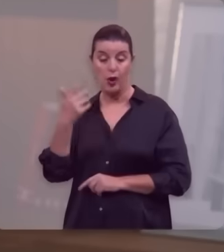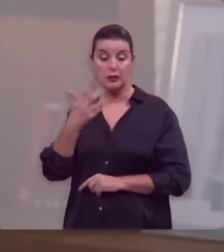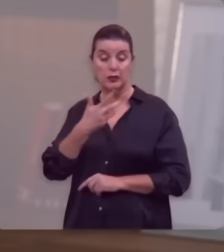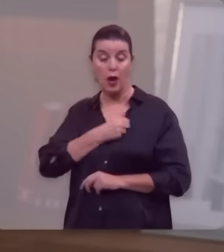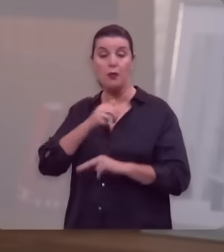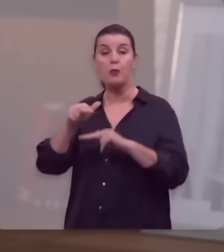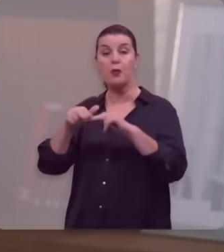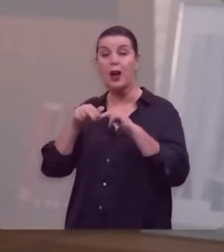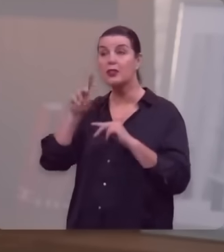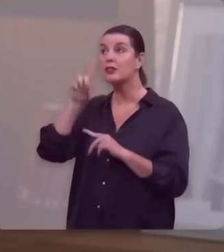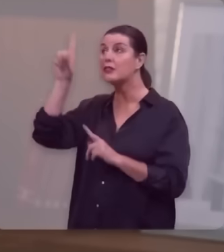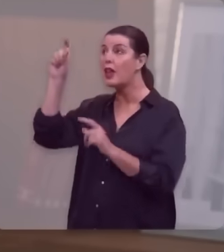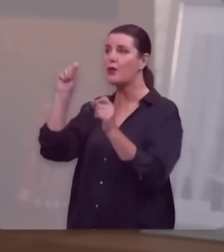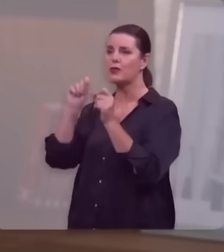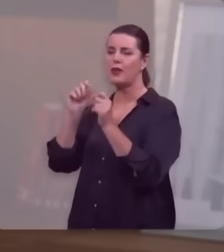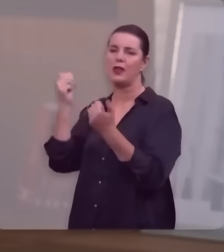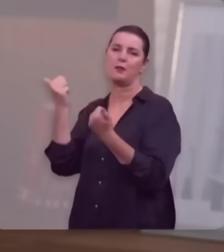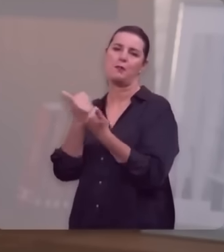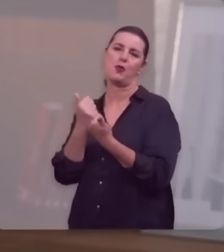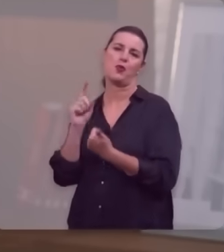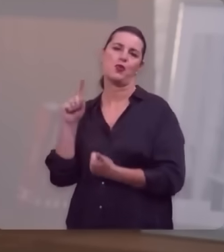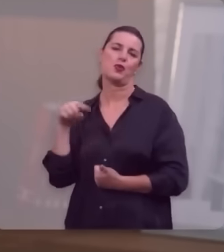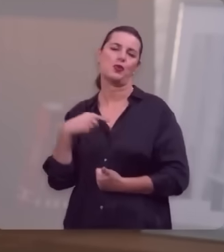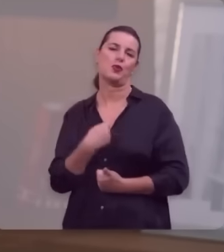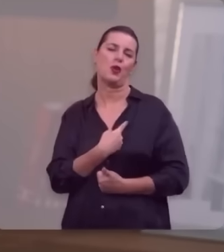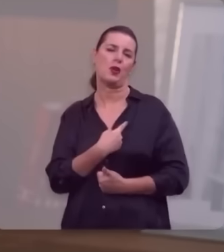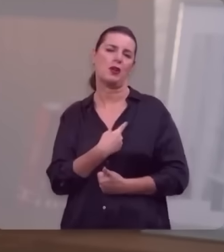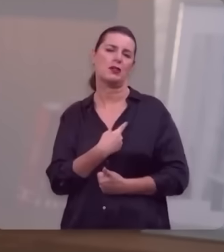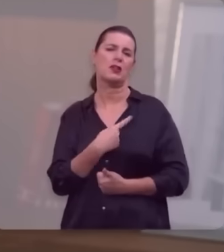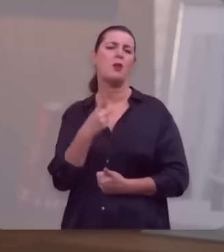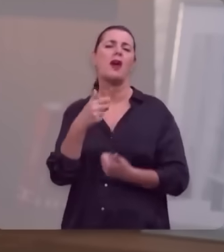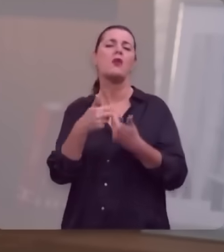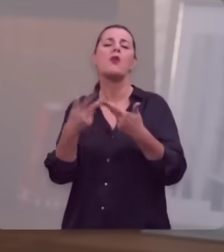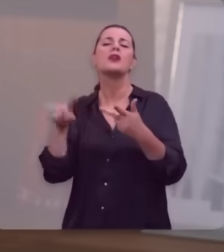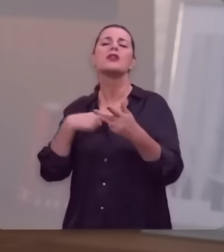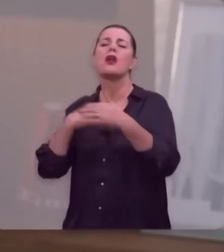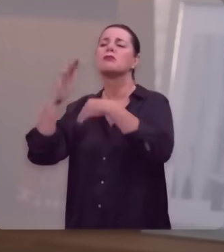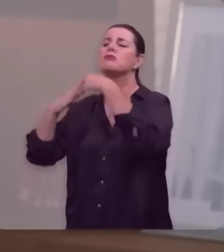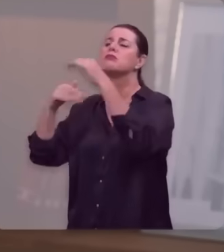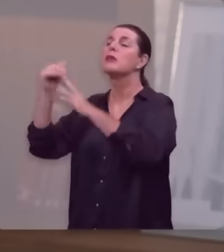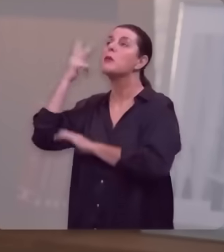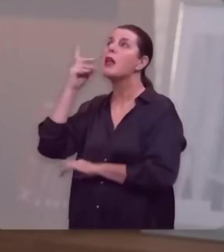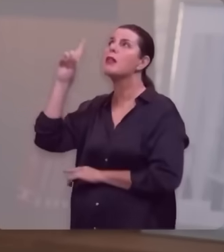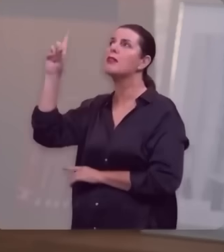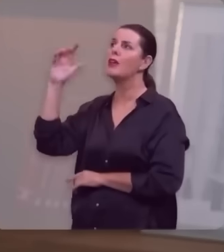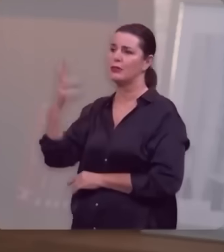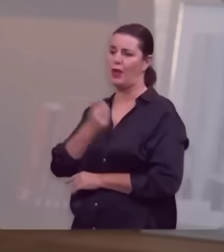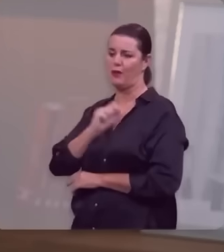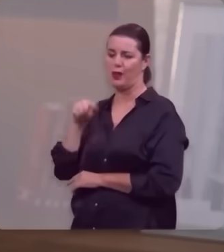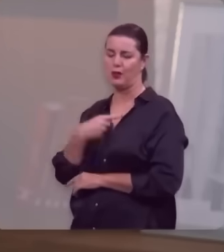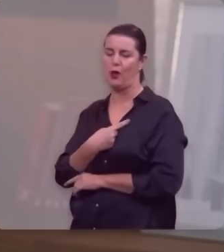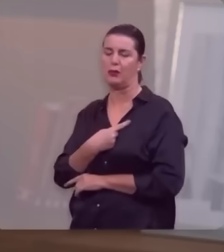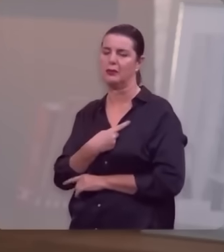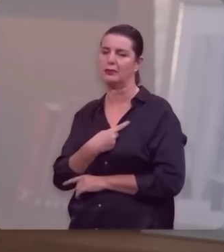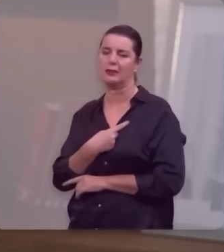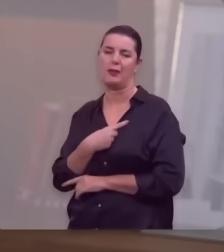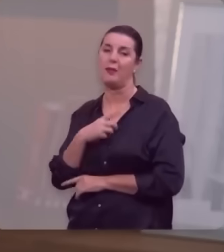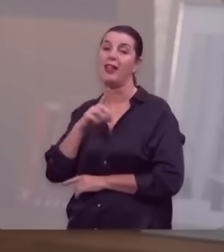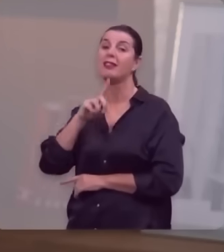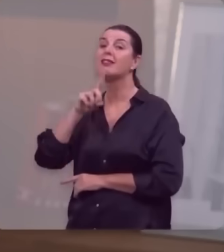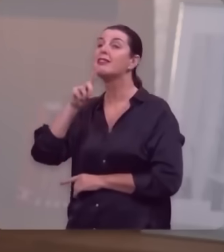filho não é a obra que realizamos para Deus que nos salva é obra que Deus realizou